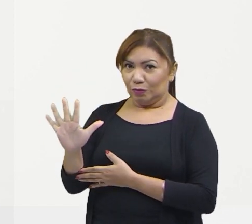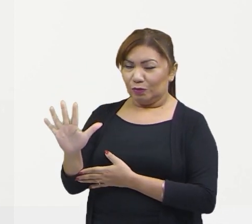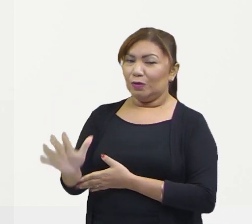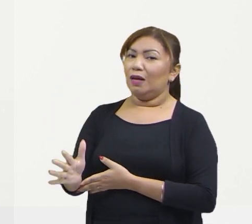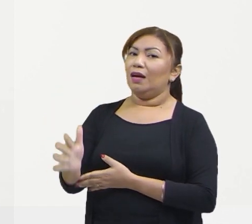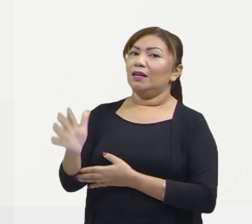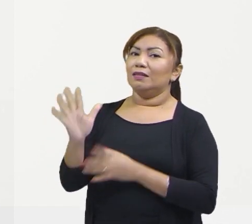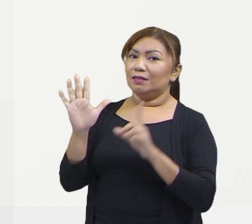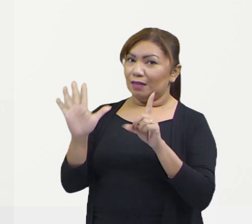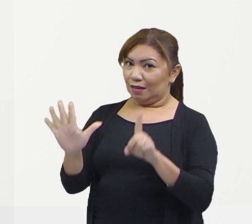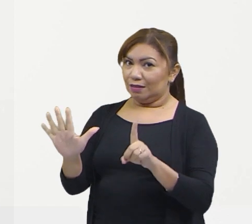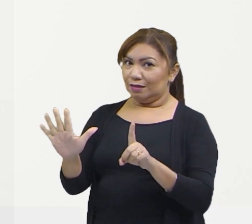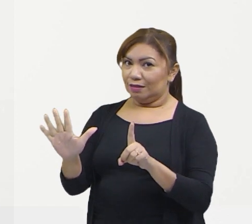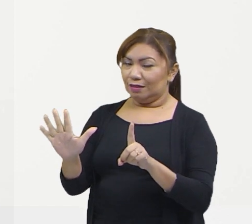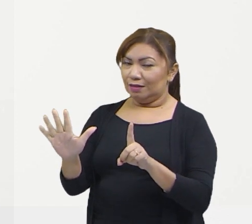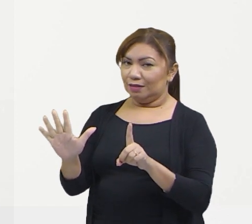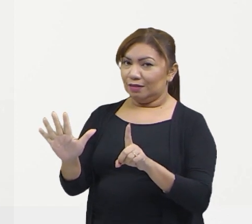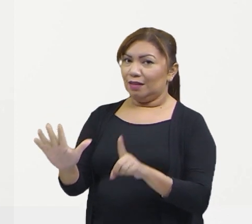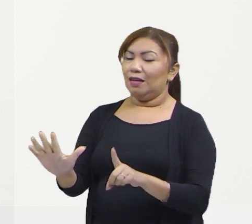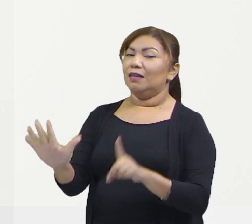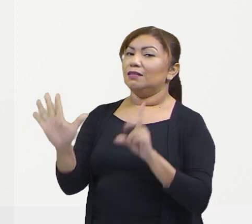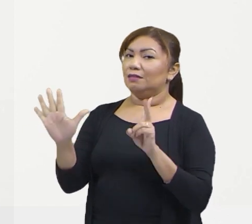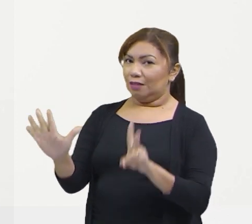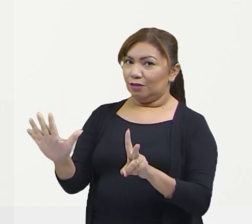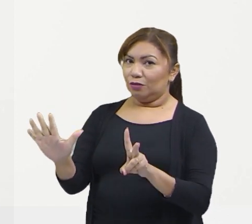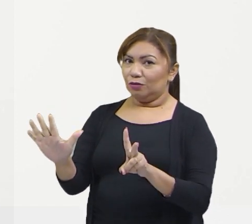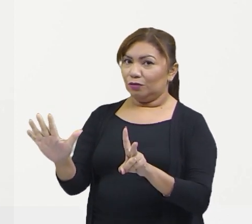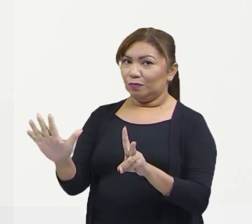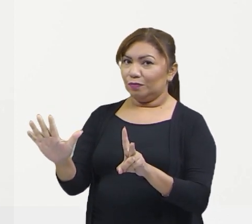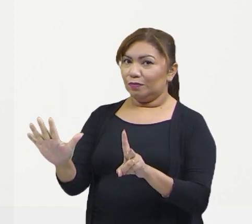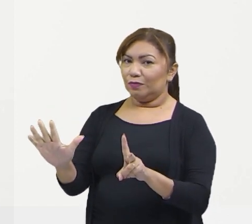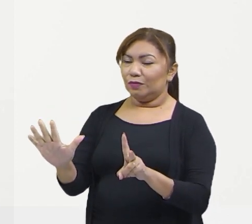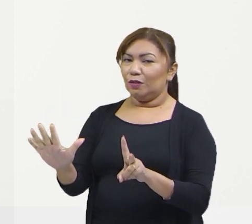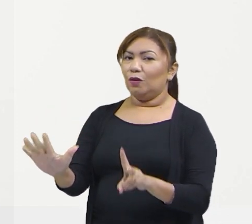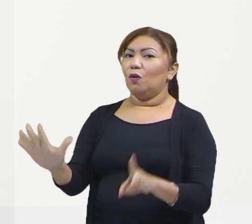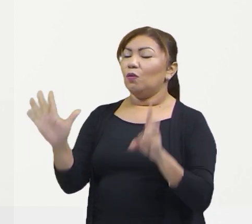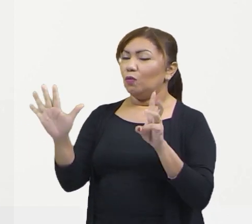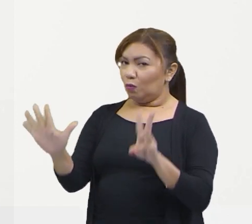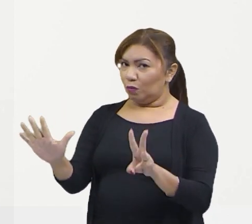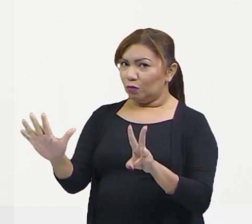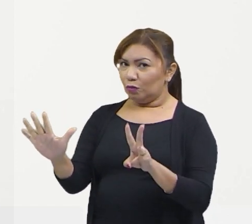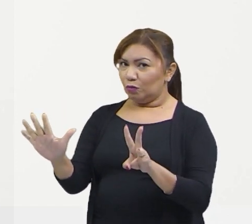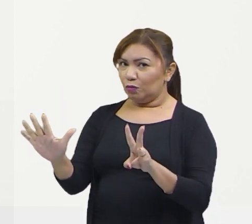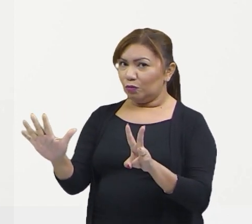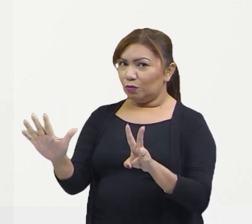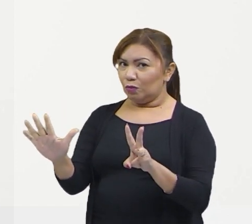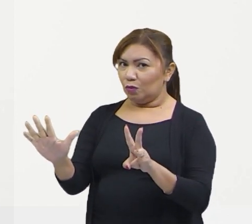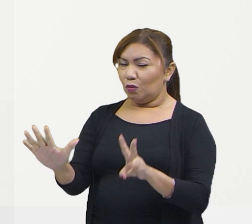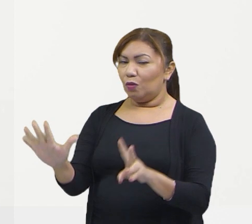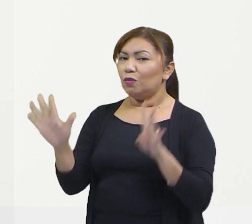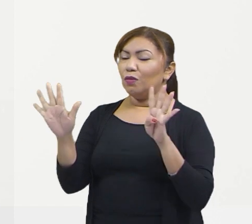5, 6, 7, 8,